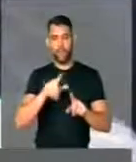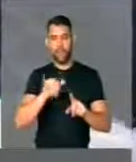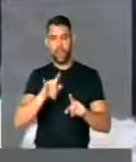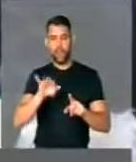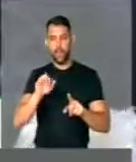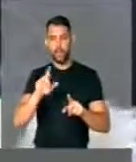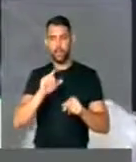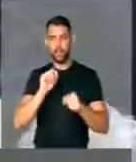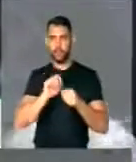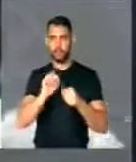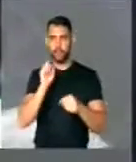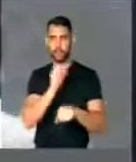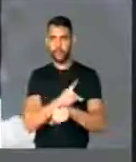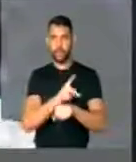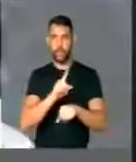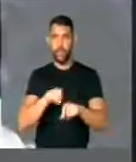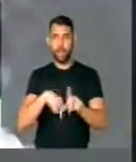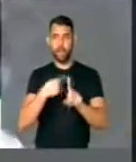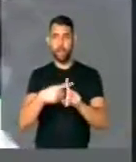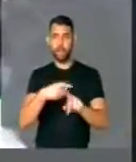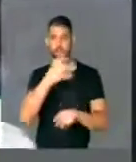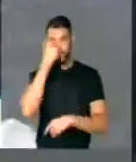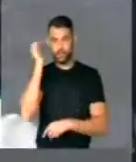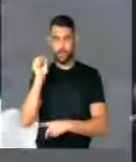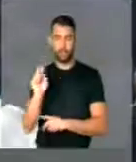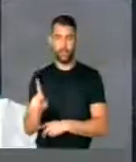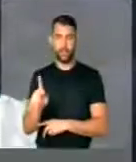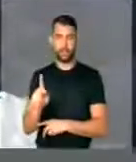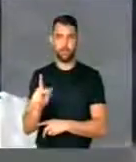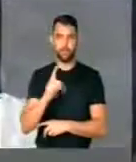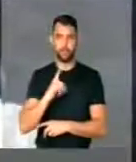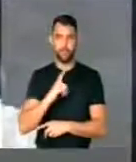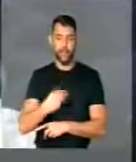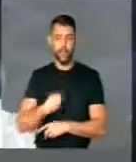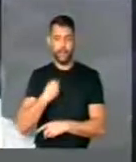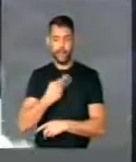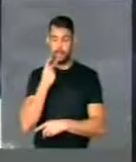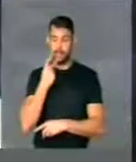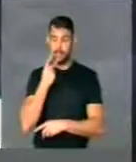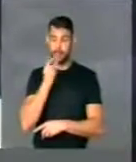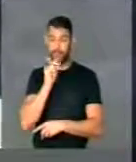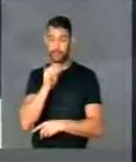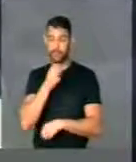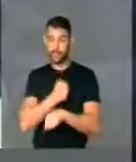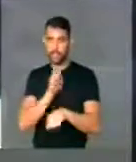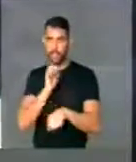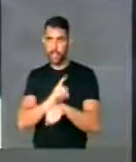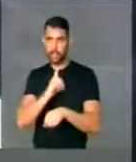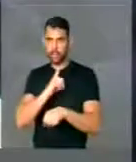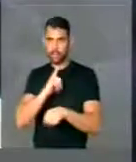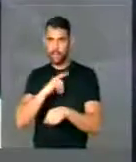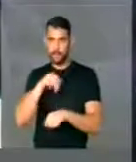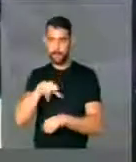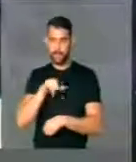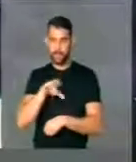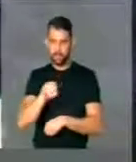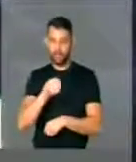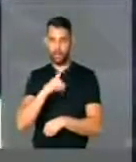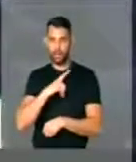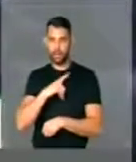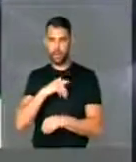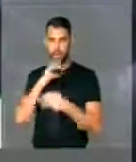alíquotas previdenciárias até de aposentados. Aqui está se dizendo que o Estado tem que ser mínimo e